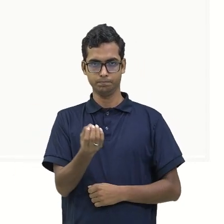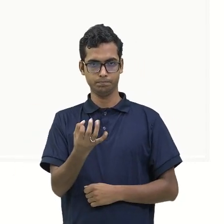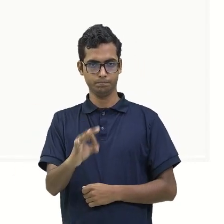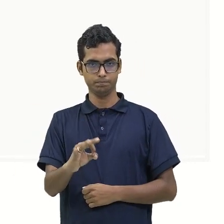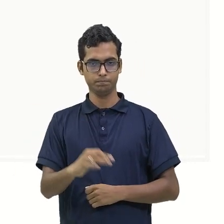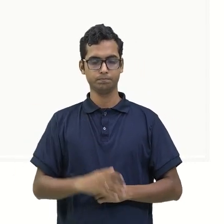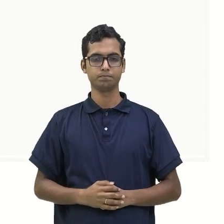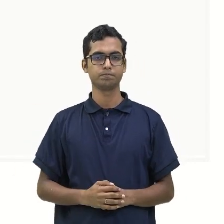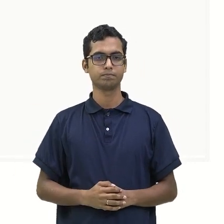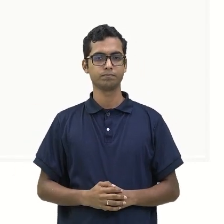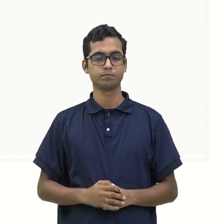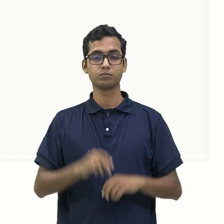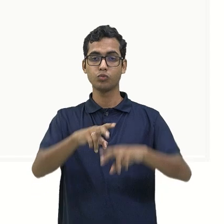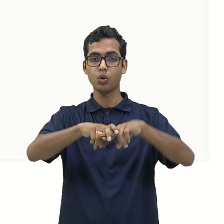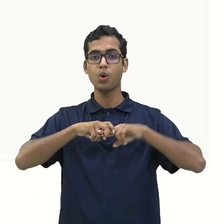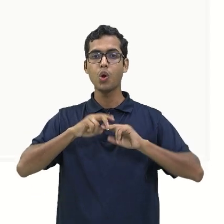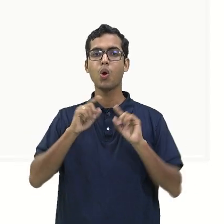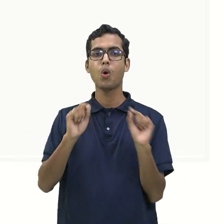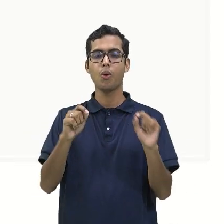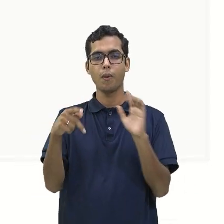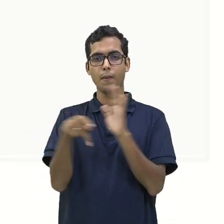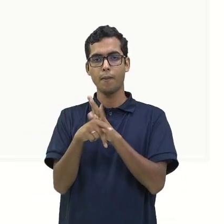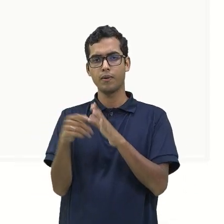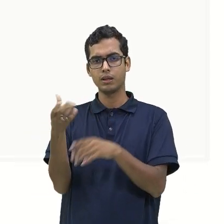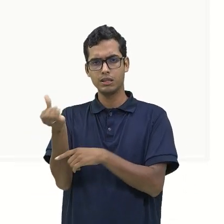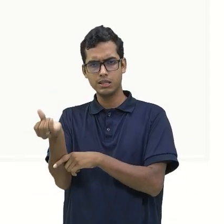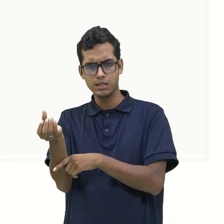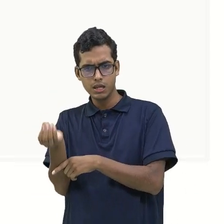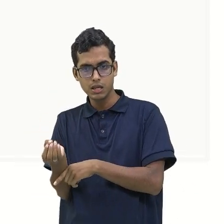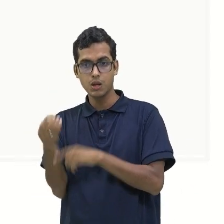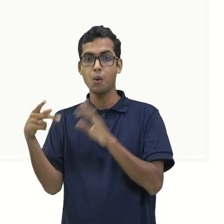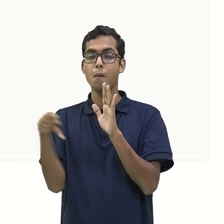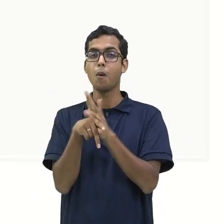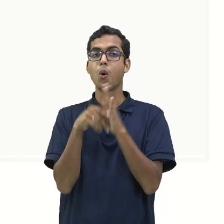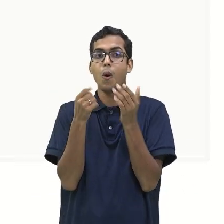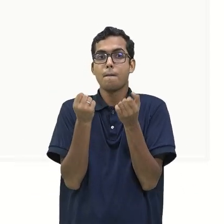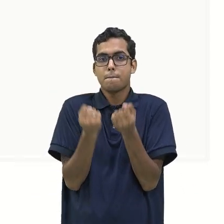quê? Porque 60 é o peso que foi dado.